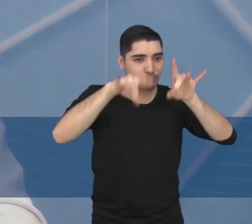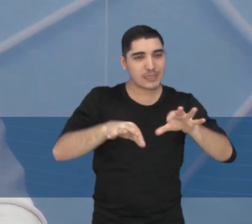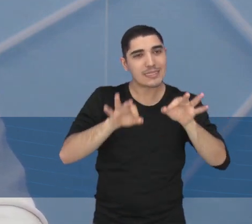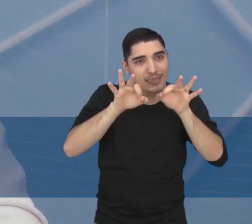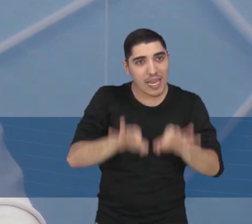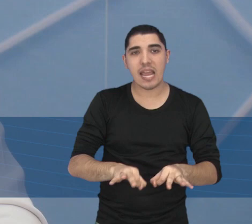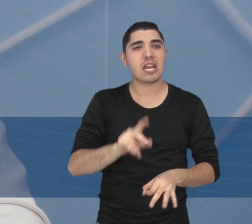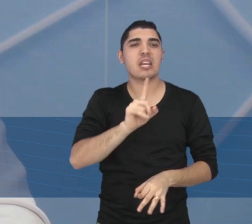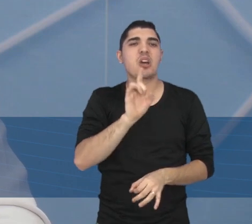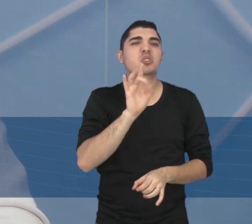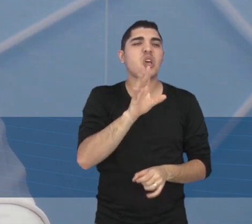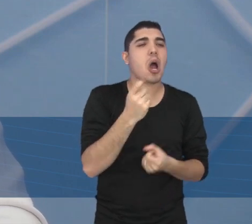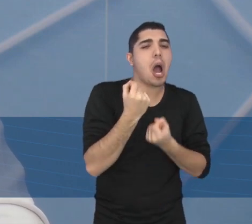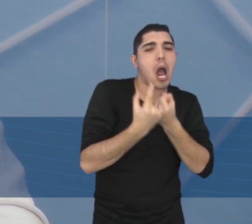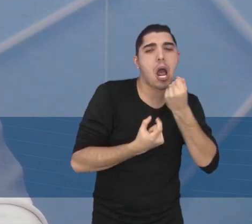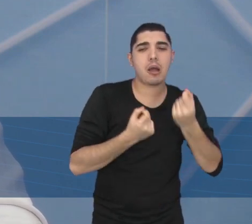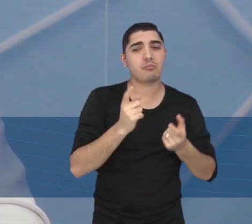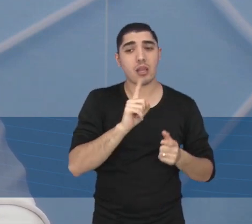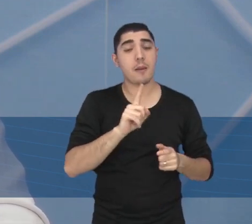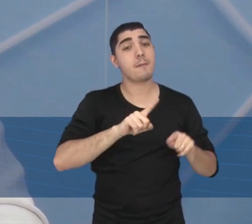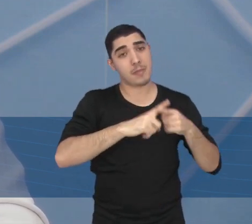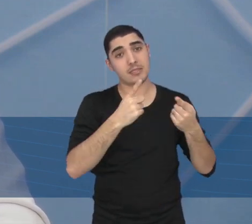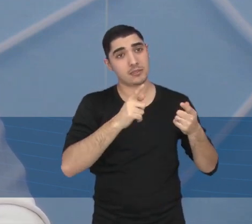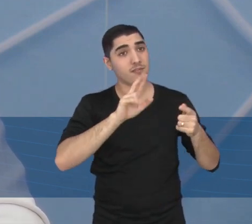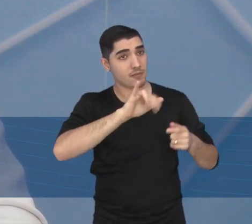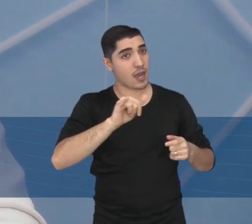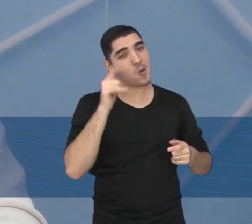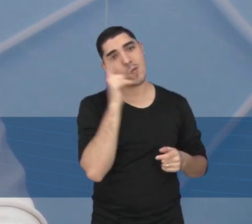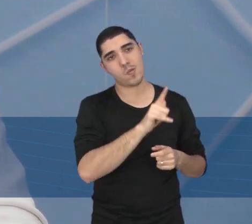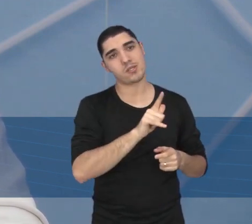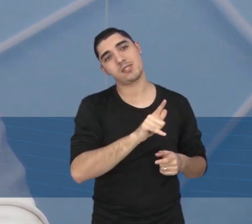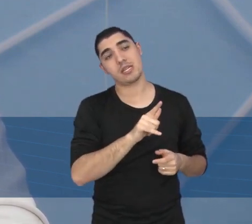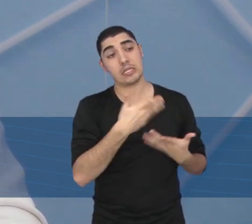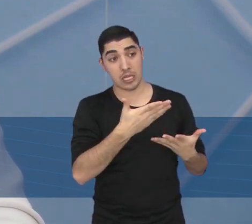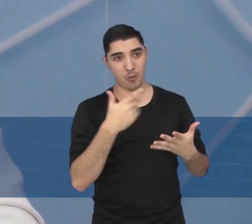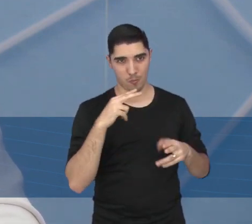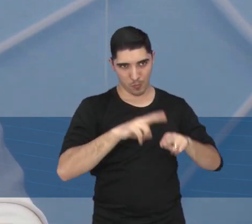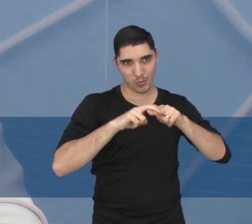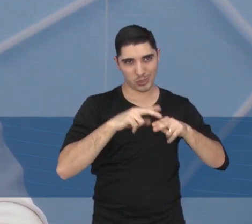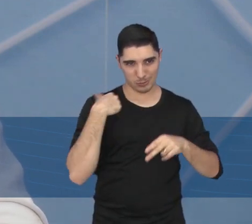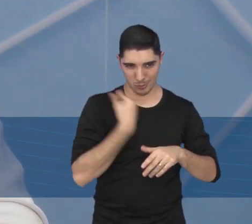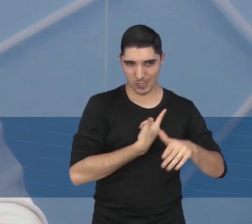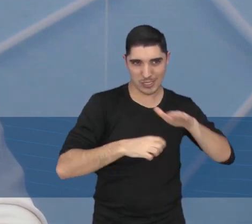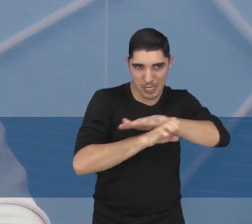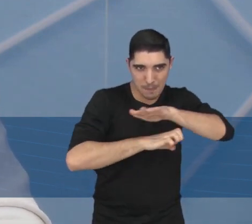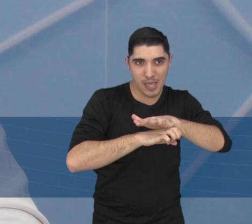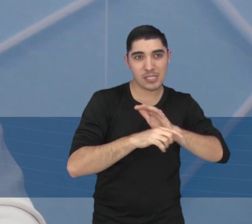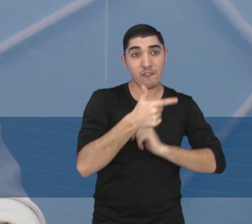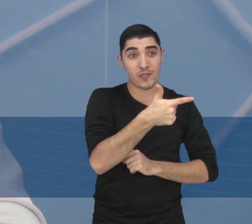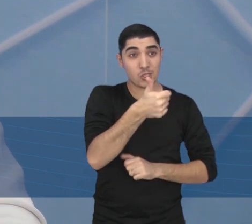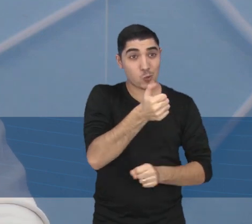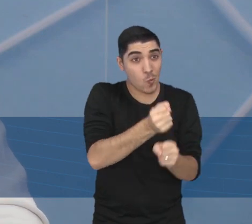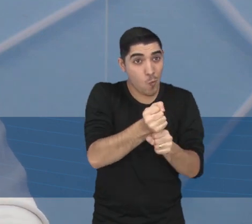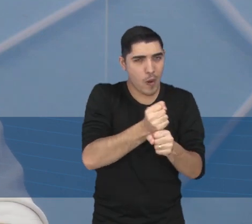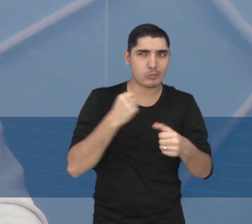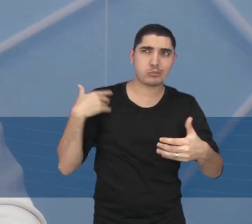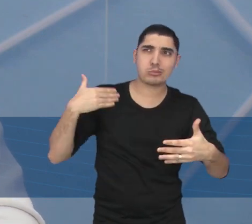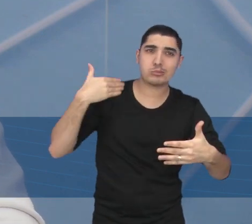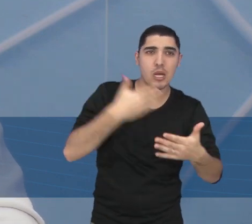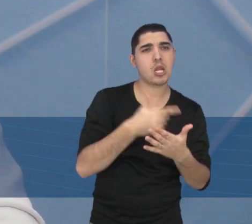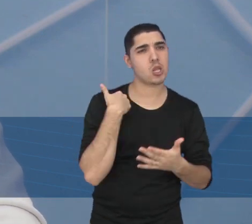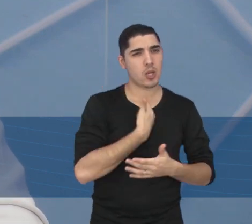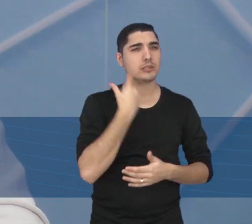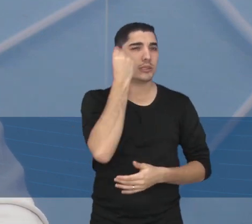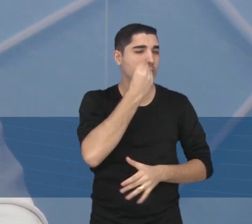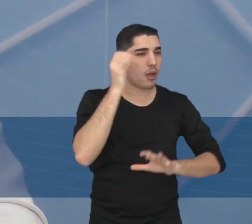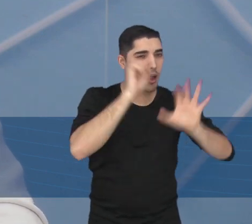apenas partes que têm ali um valor de mercado mais importante. Então, de fato, nesses 21 anos, foi muito aprendizado, muito investimento, e